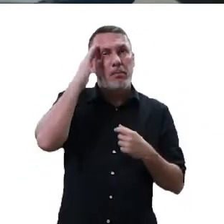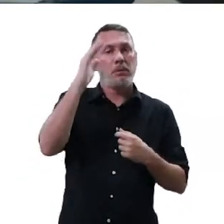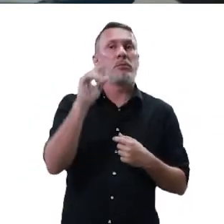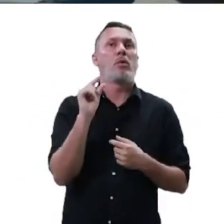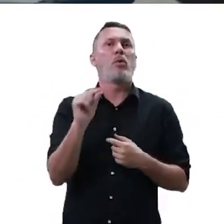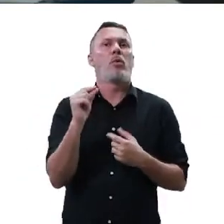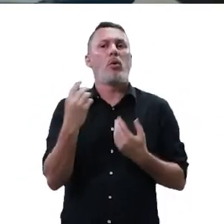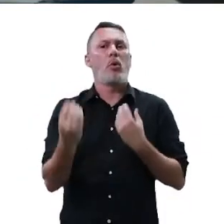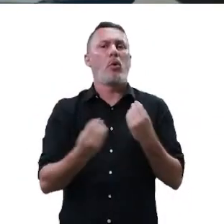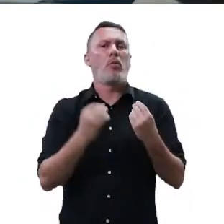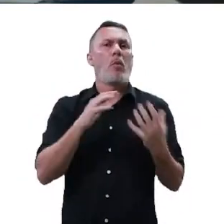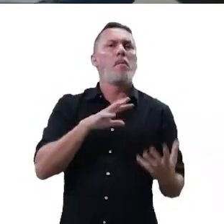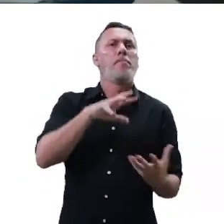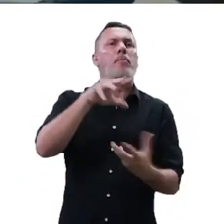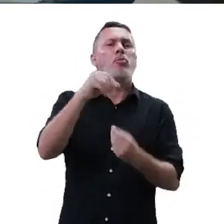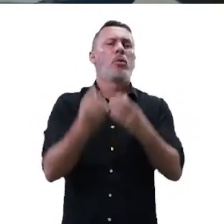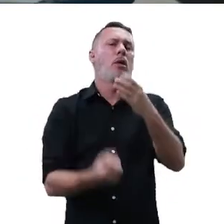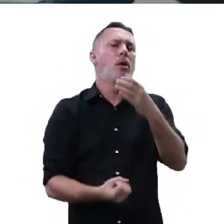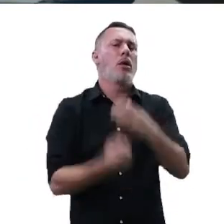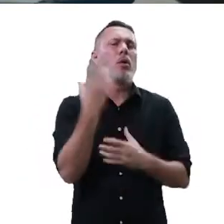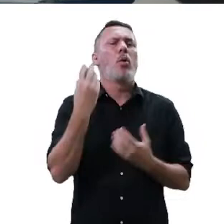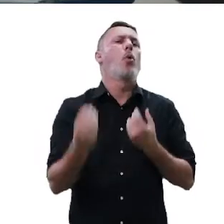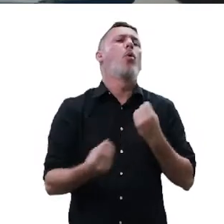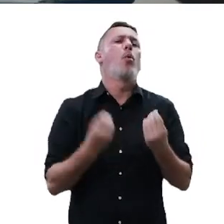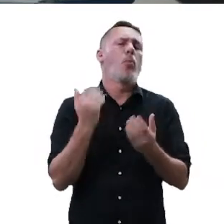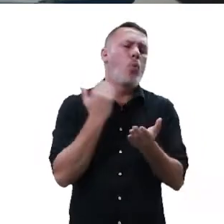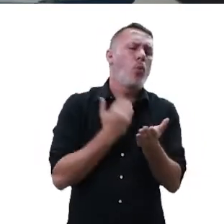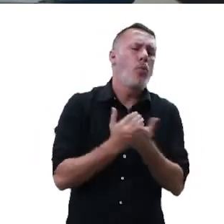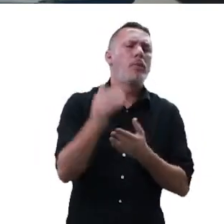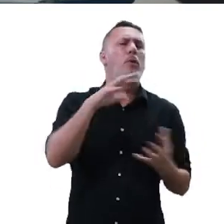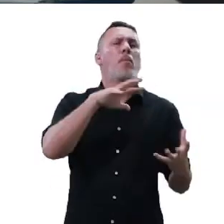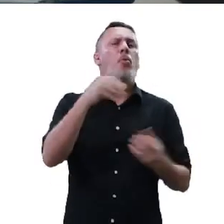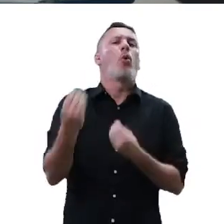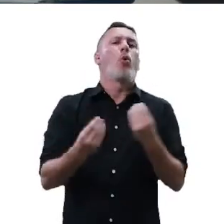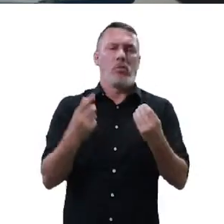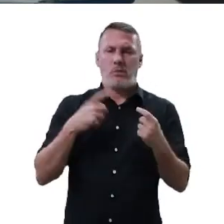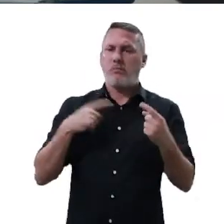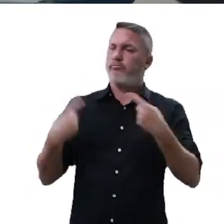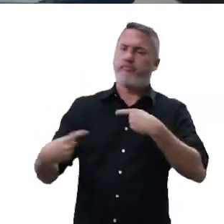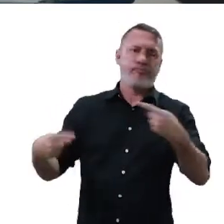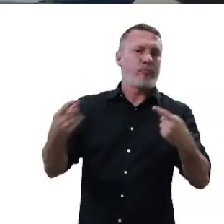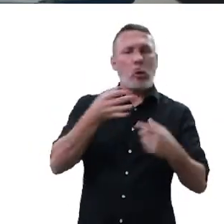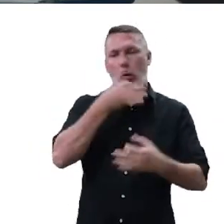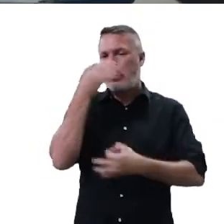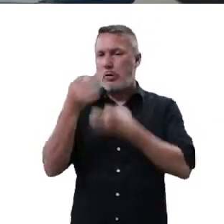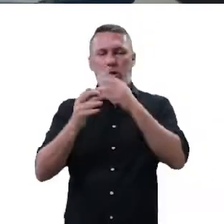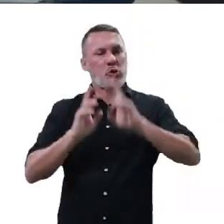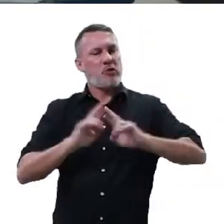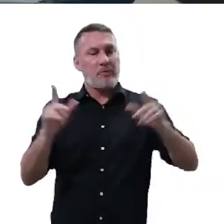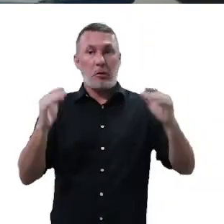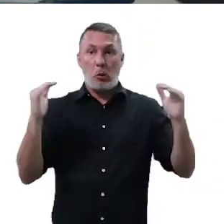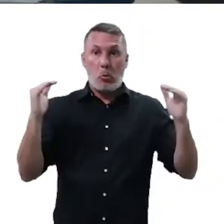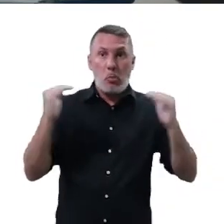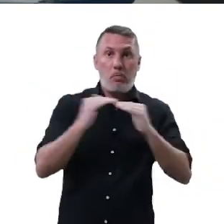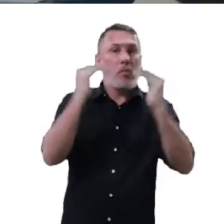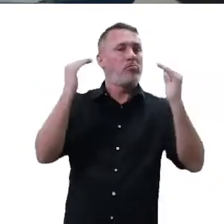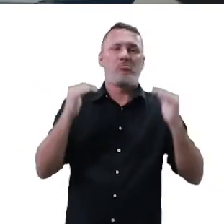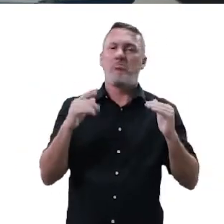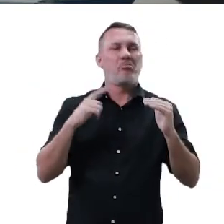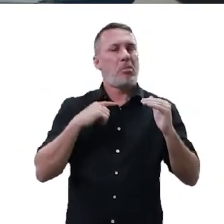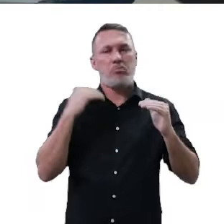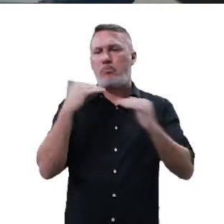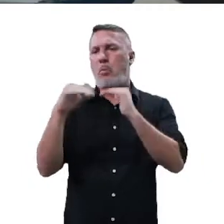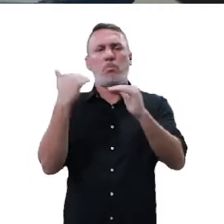elemento primordial, que a partir do qual o mundo foi feito, é o fundamento do mundo, né? Então, eles não tinham